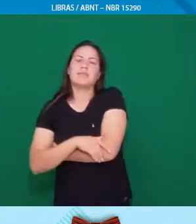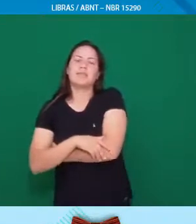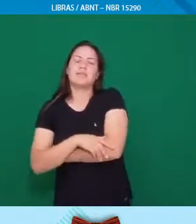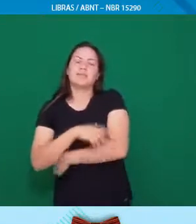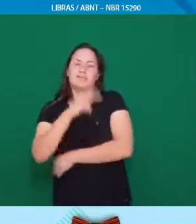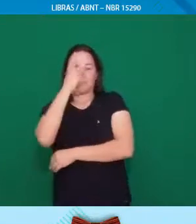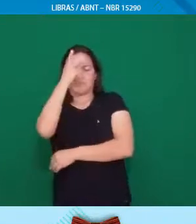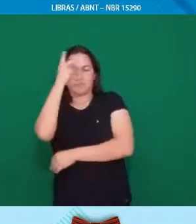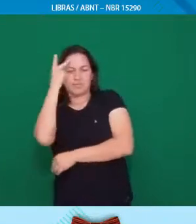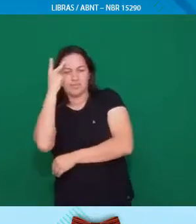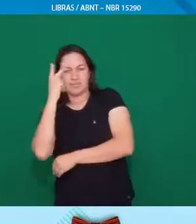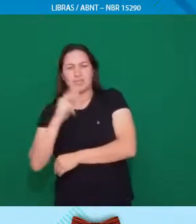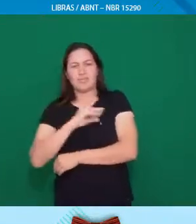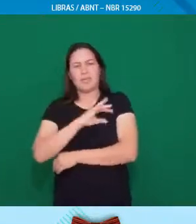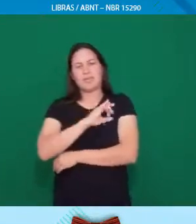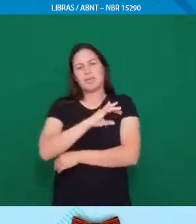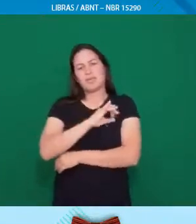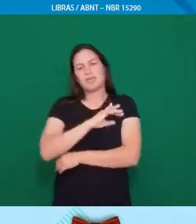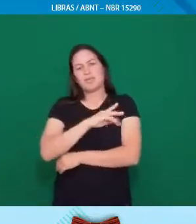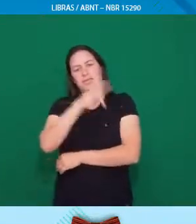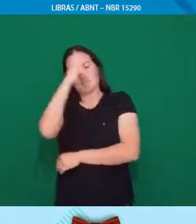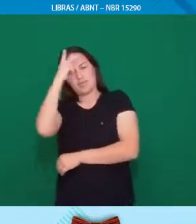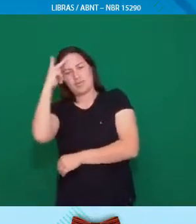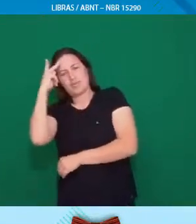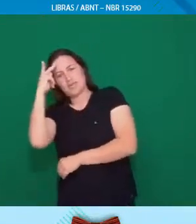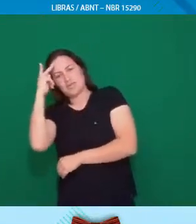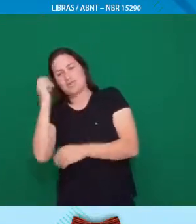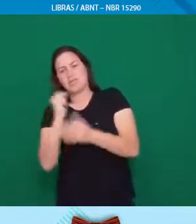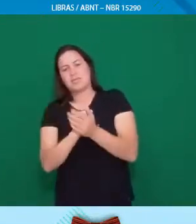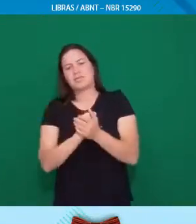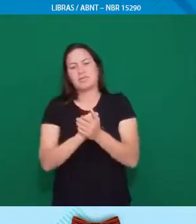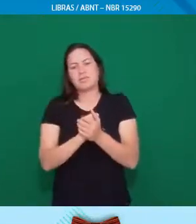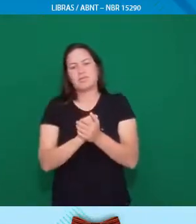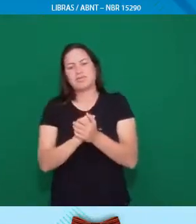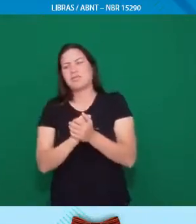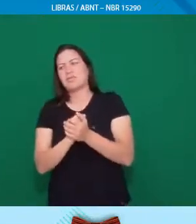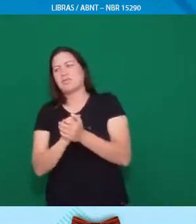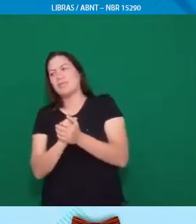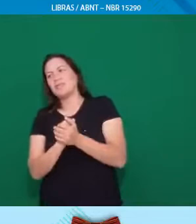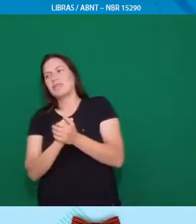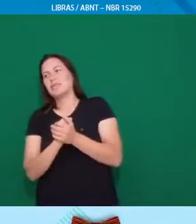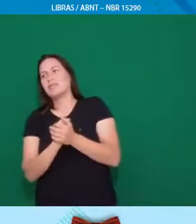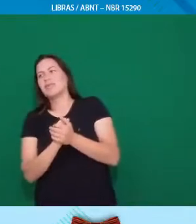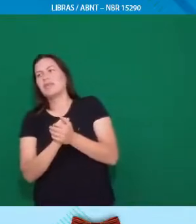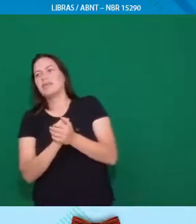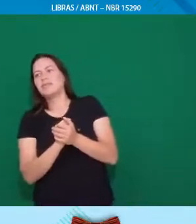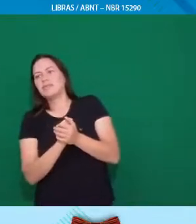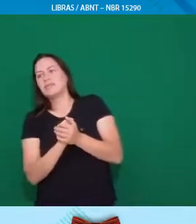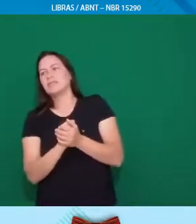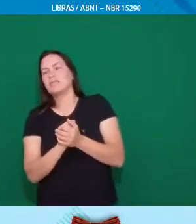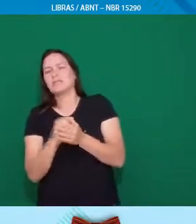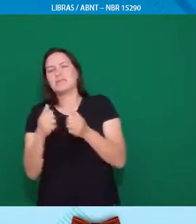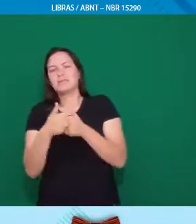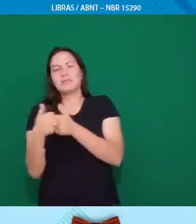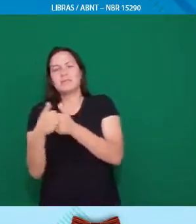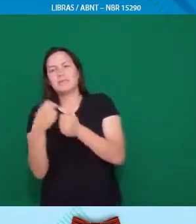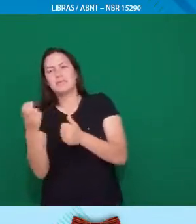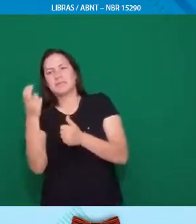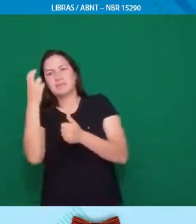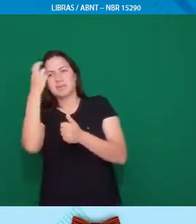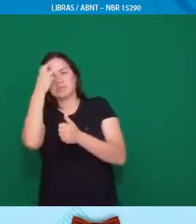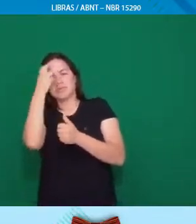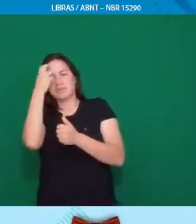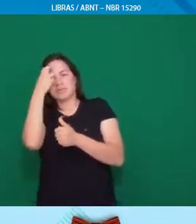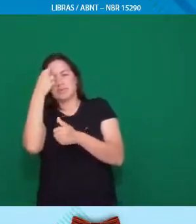pessoas que têm atitude mudou tudo já e a Marli a frente da casa da